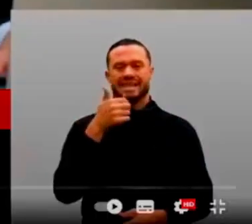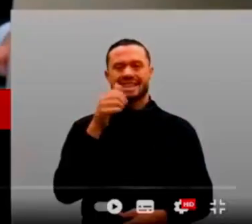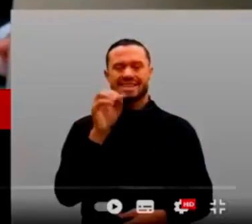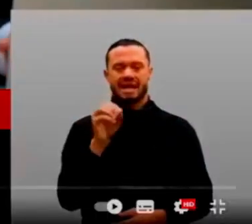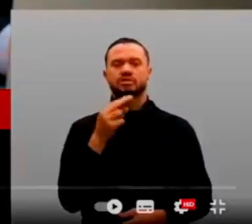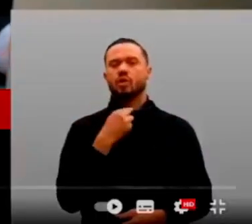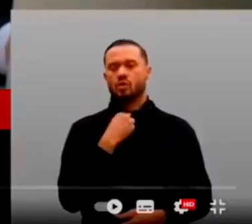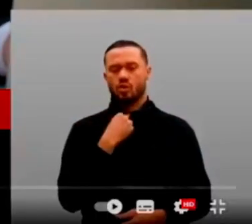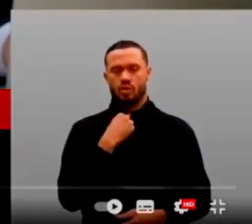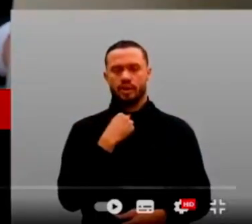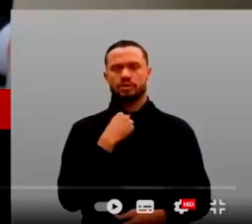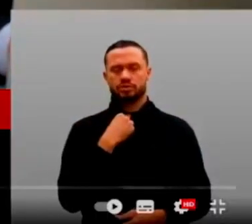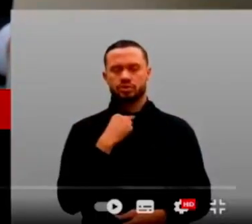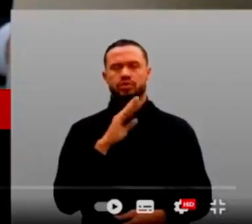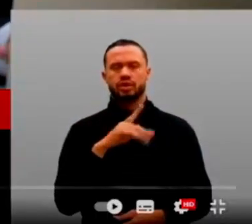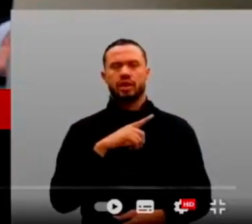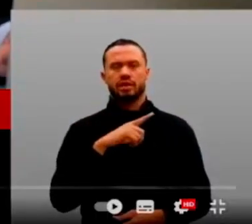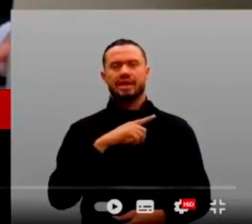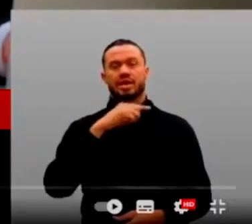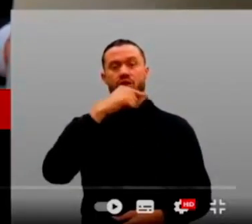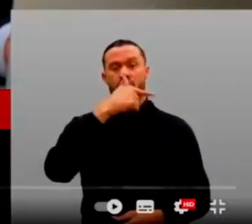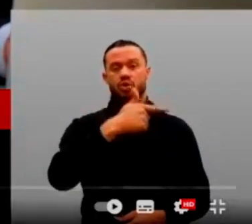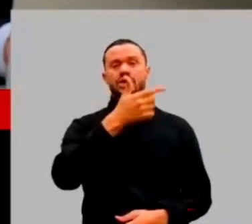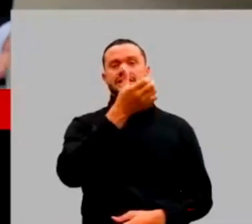nós temos 2668